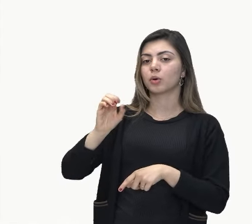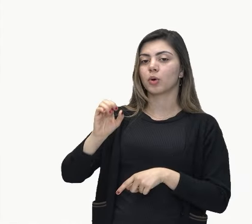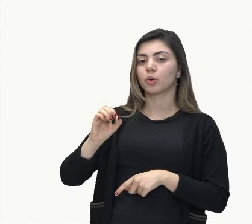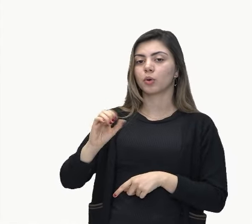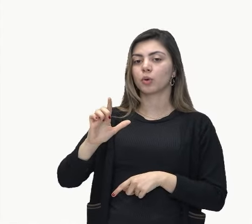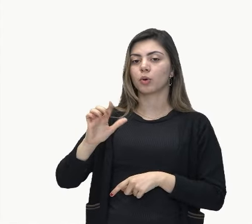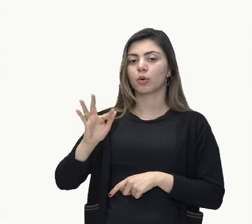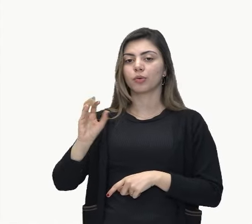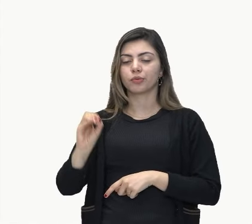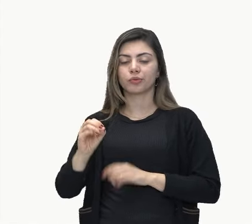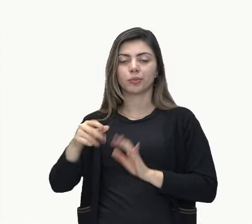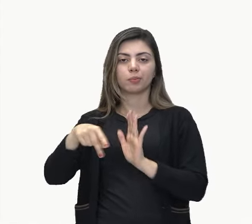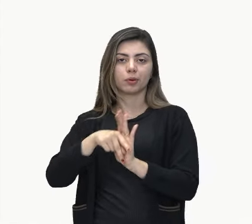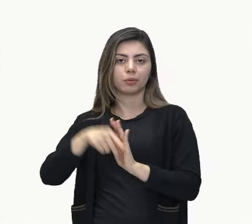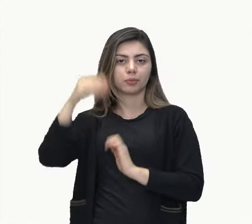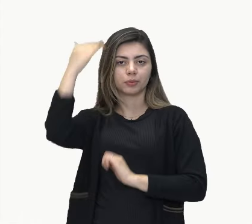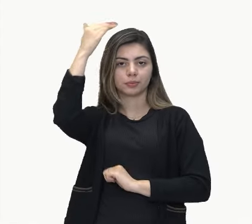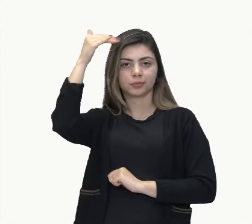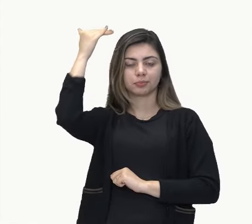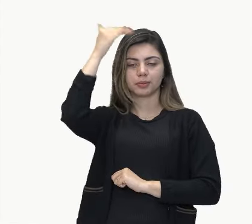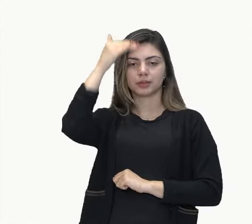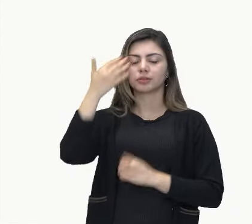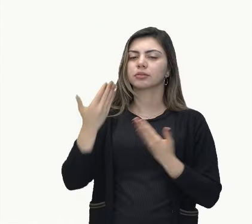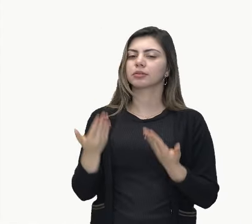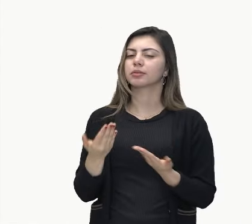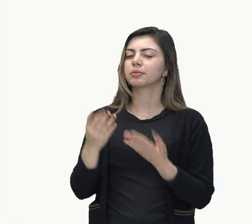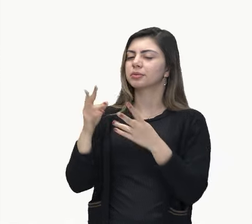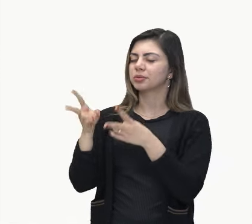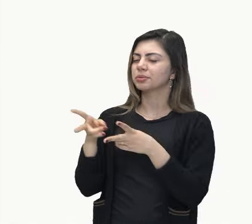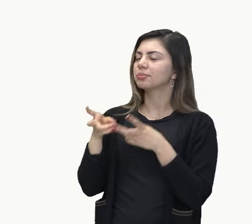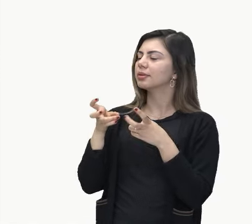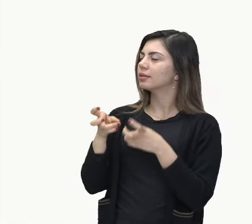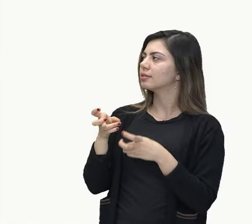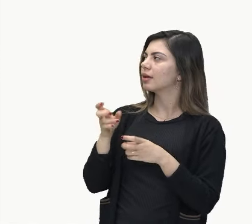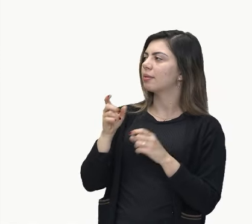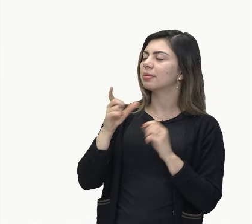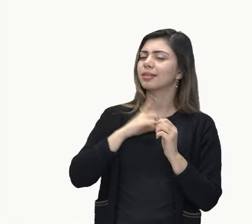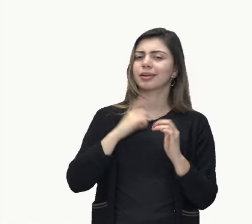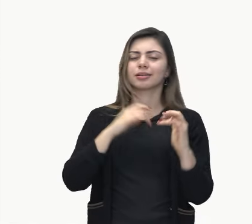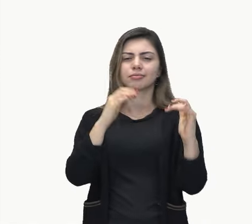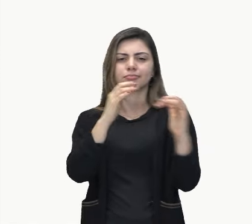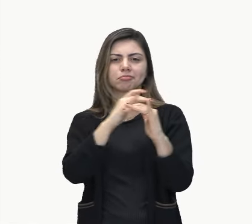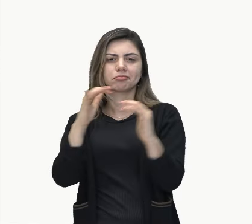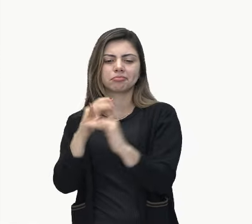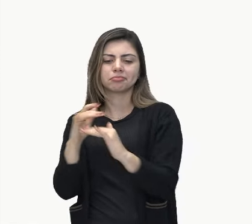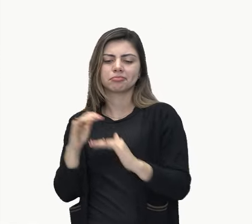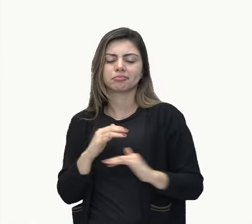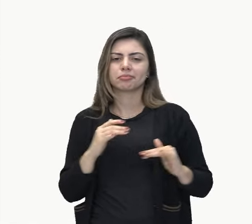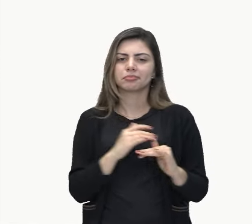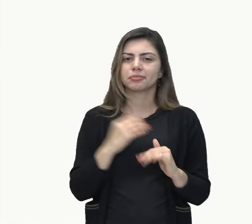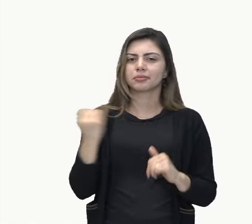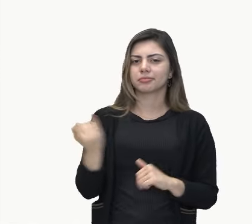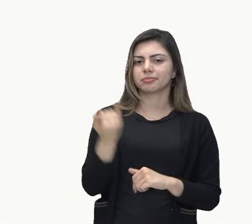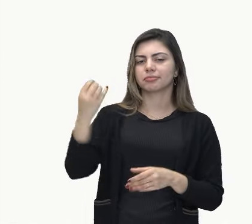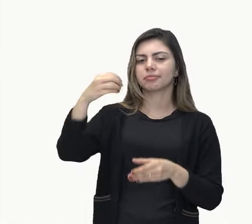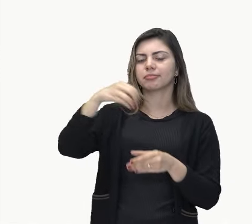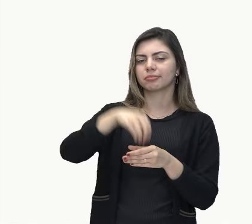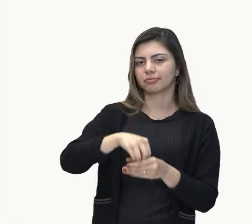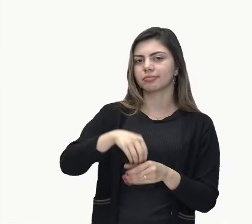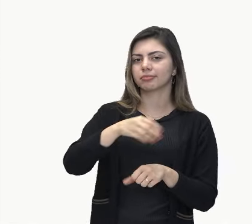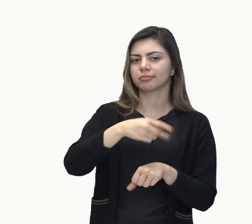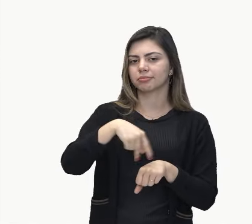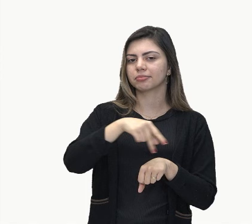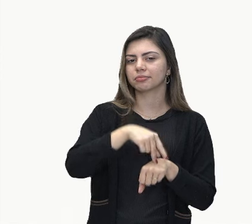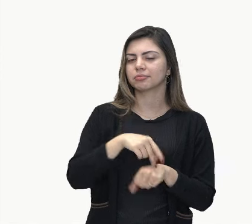do México, tá? E aí a gente observa importantes cidades também aí que vão estar aí